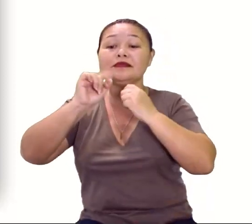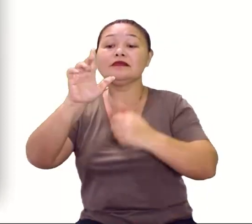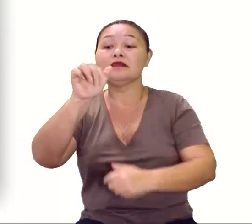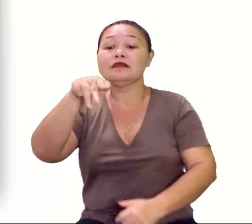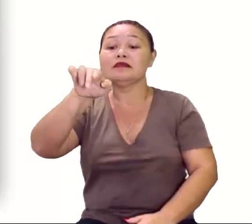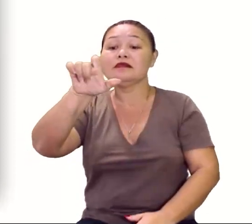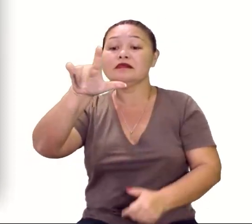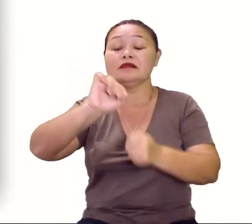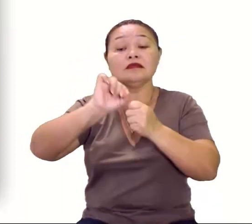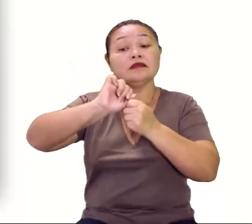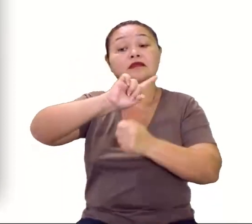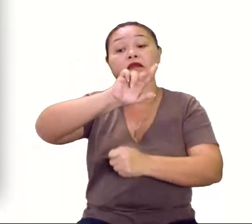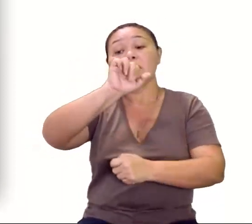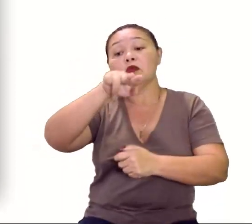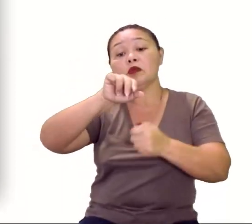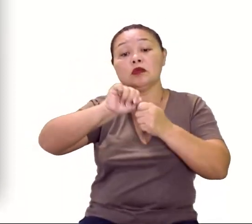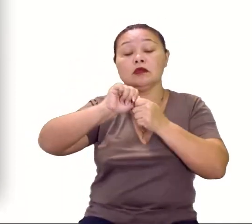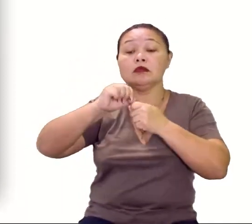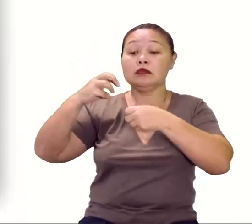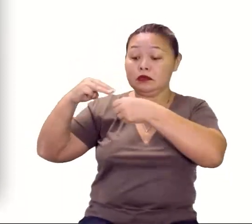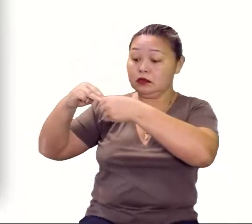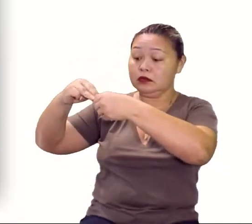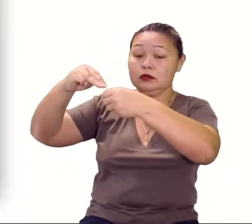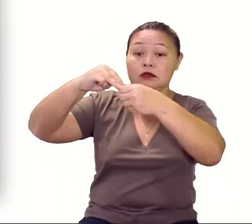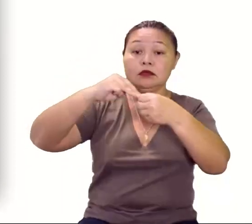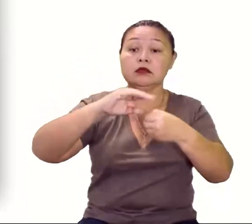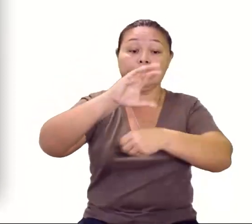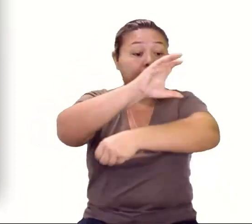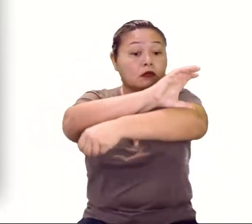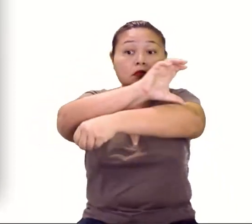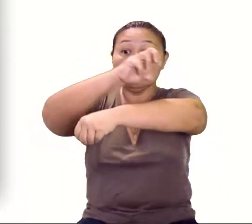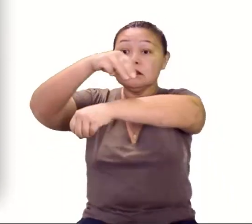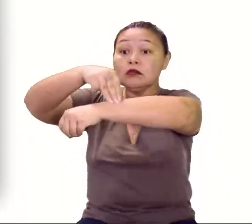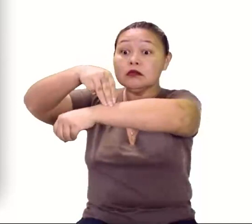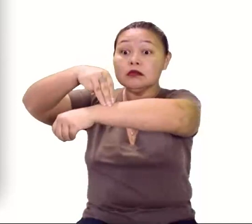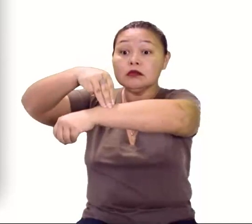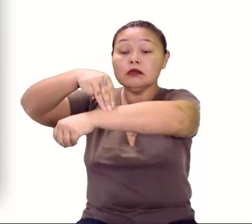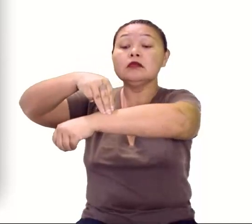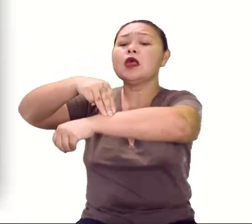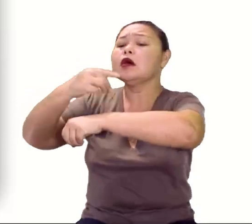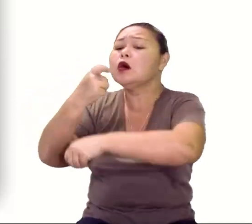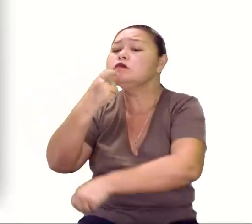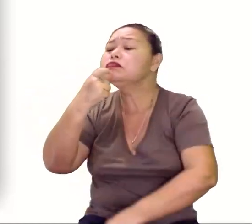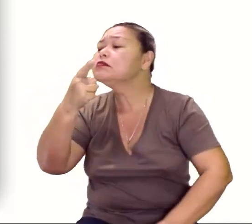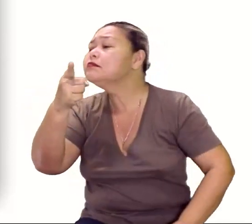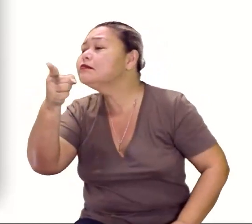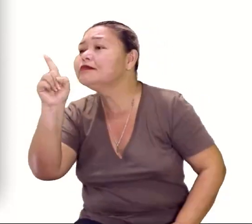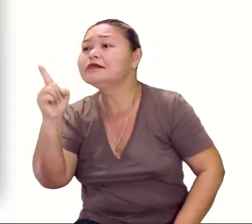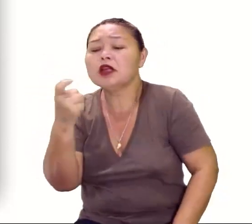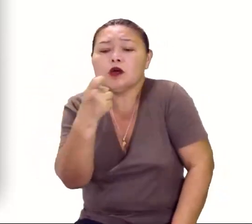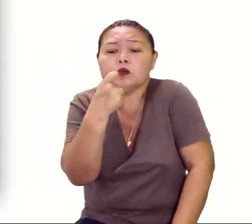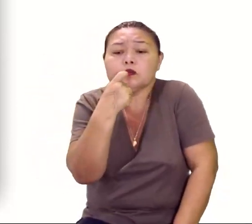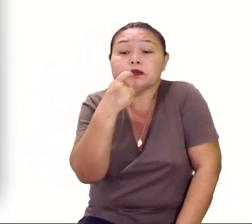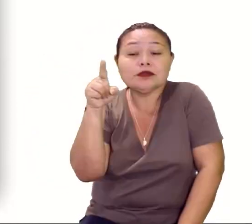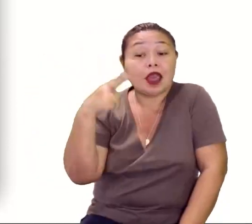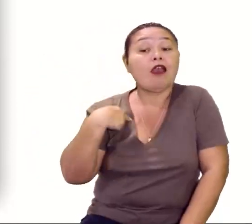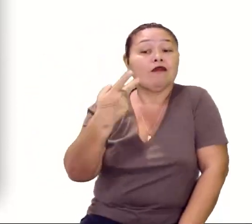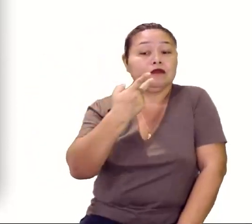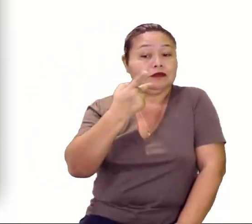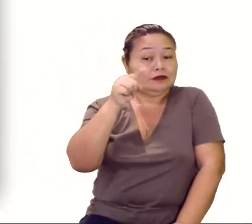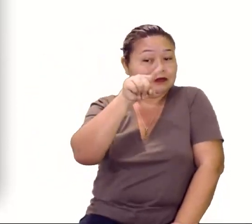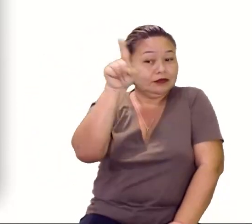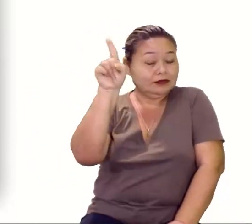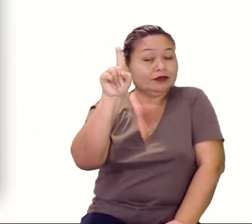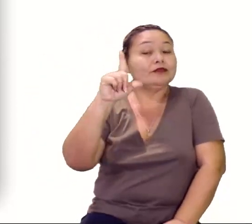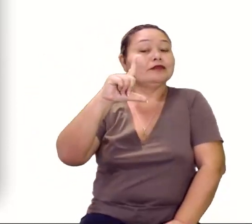dos Anjos fica no município de Costa Marques, bem ali, pertinho. Eu falei que eu ia lá, ainda não